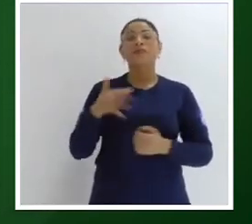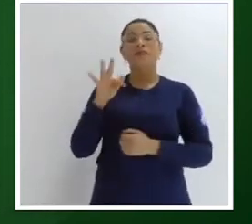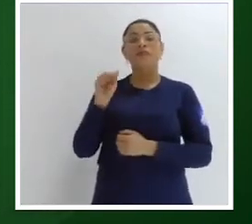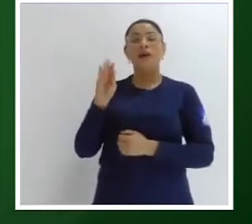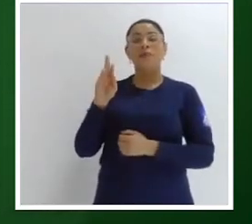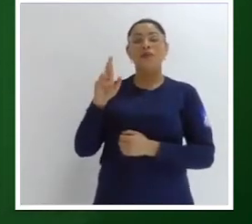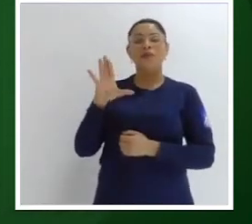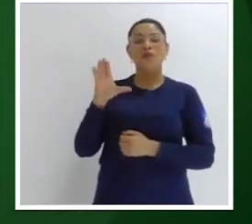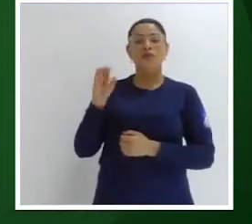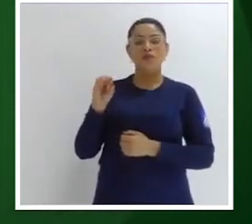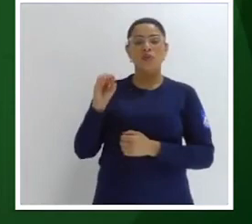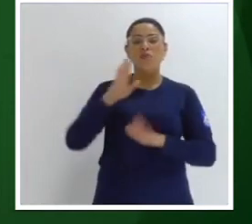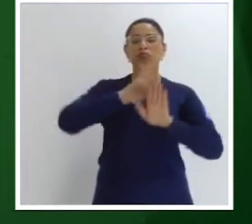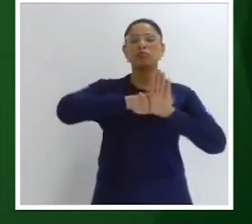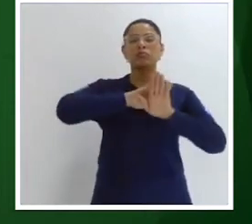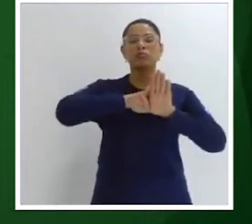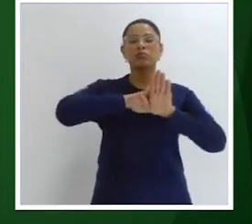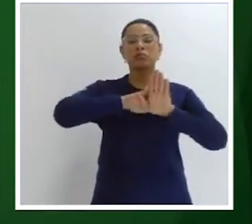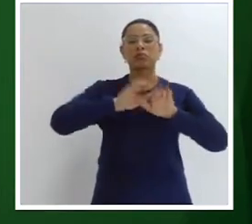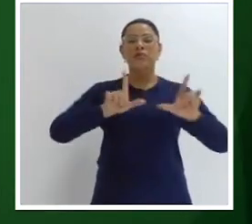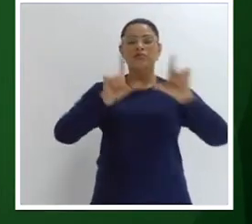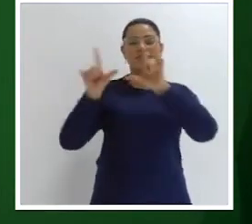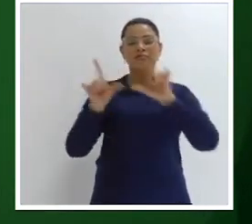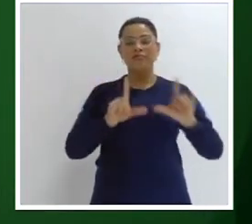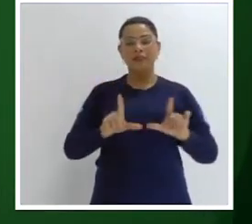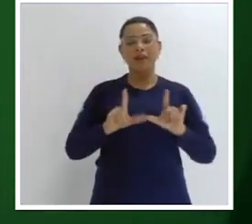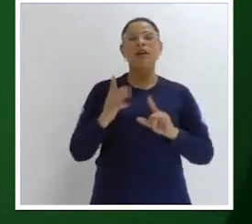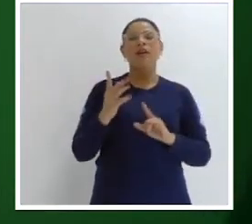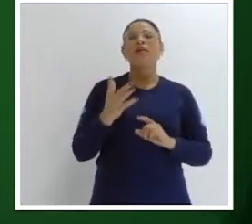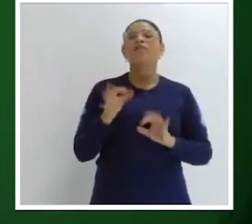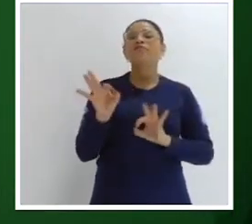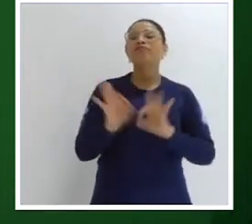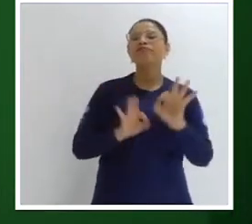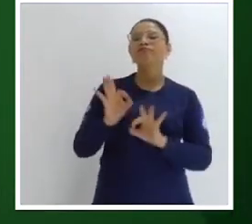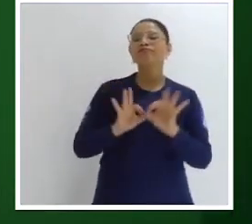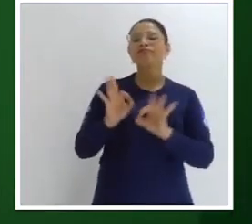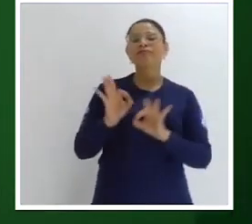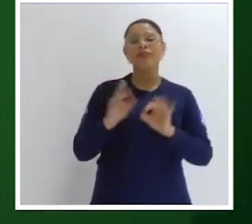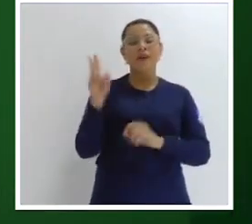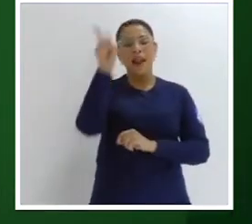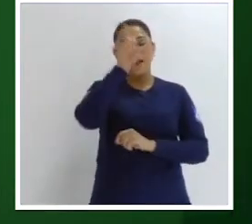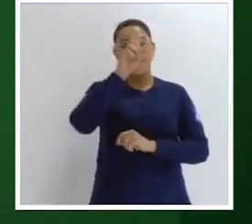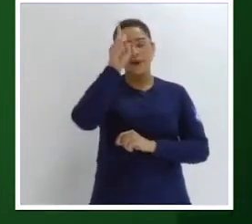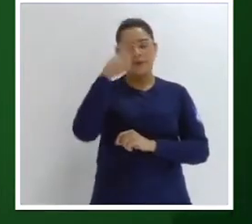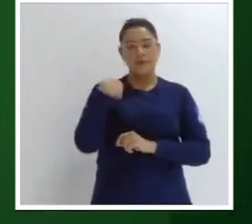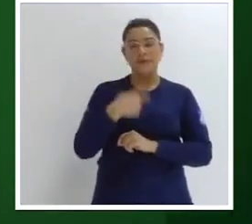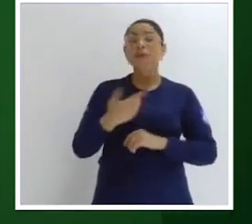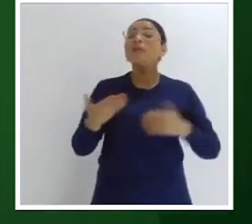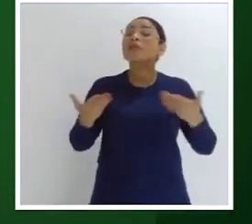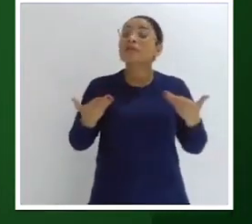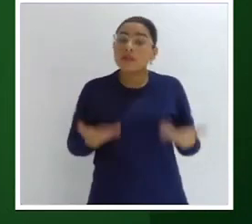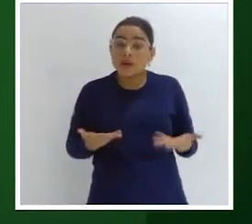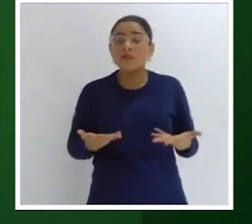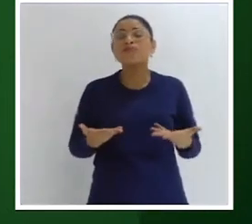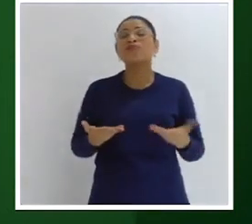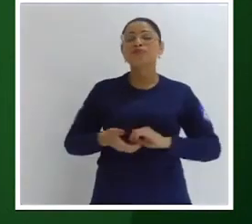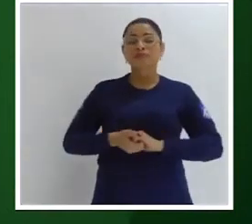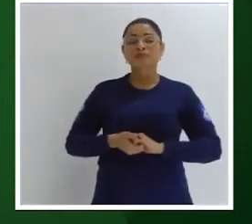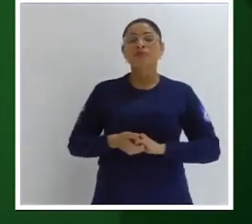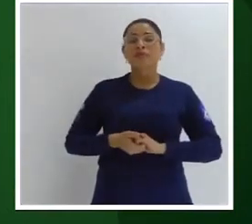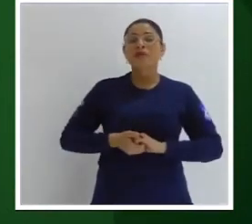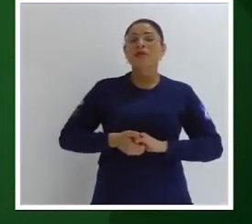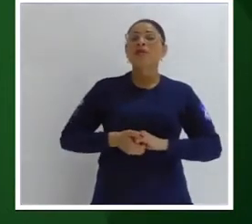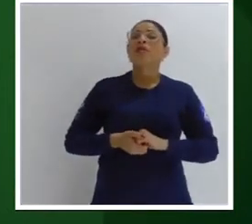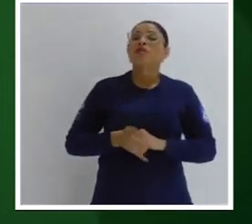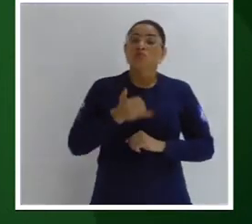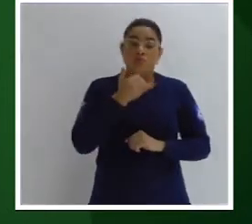de artes diretora aqui que vai vai me lembrando então desculpa mas eu tava dizendo que muitas das questões